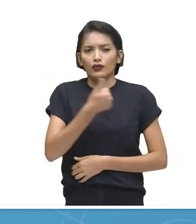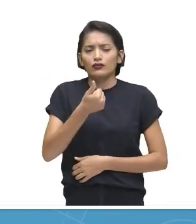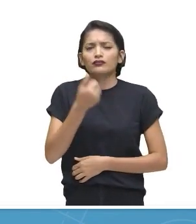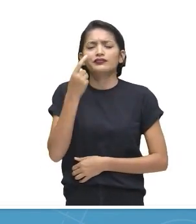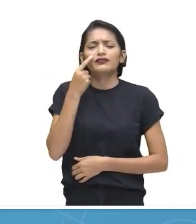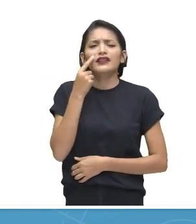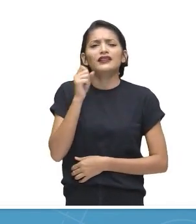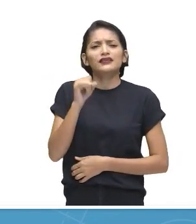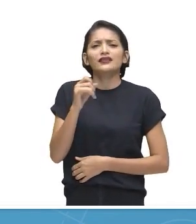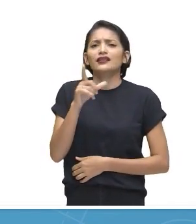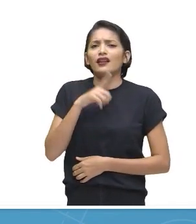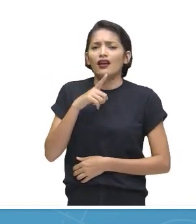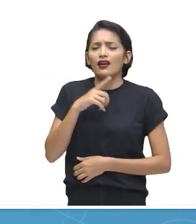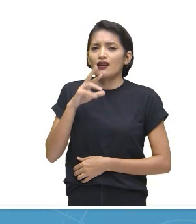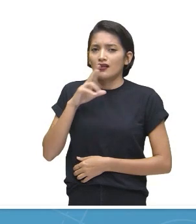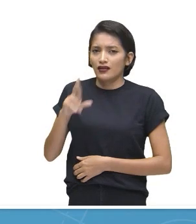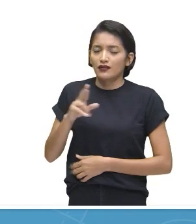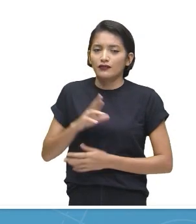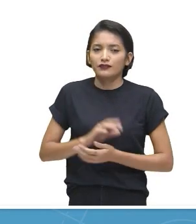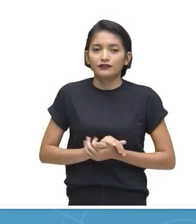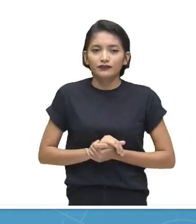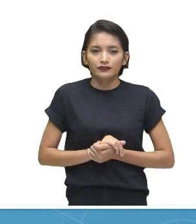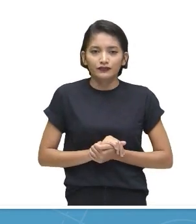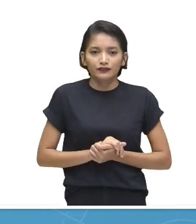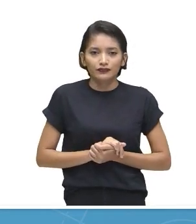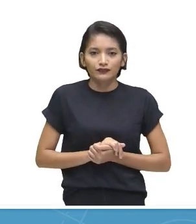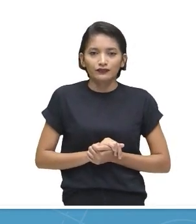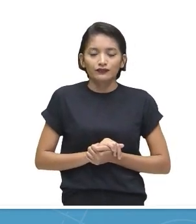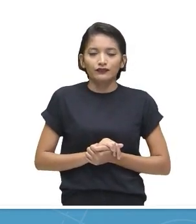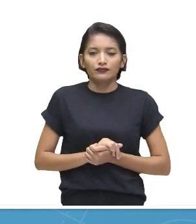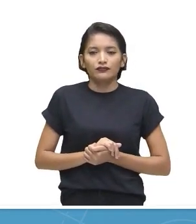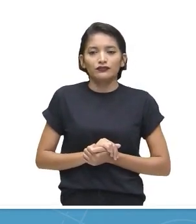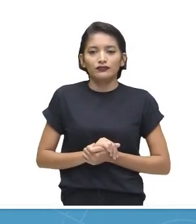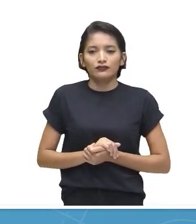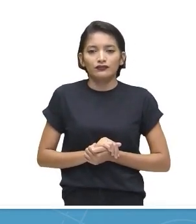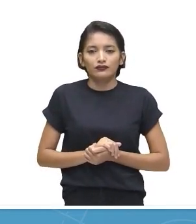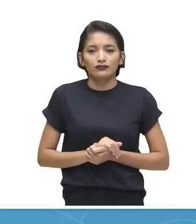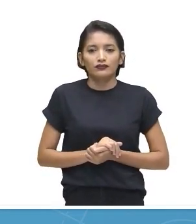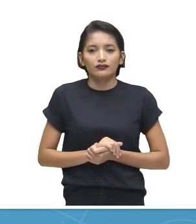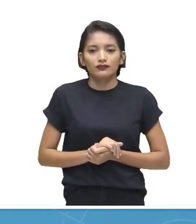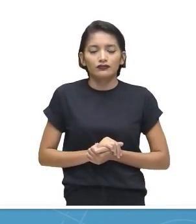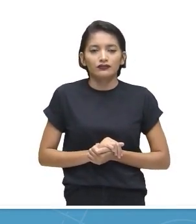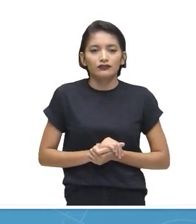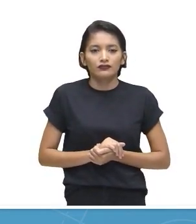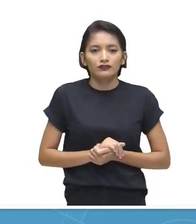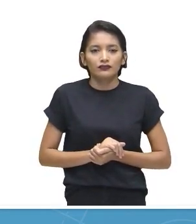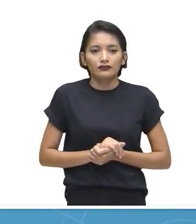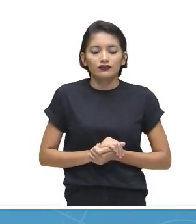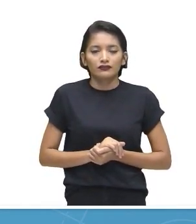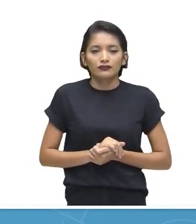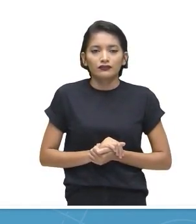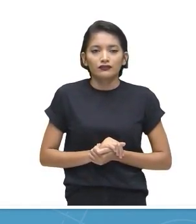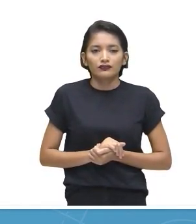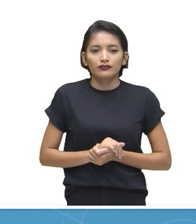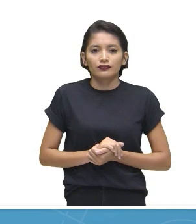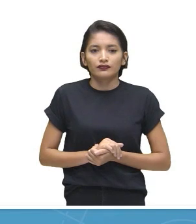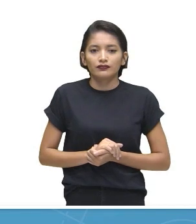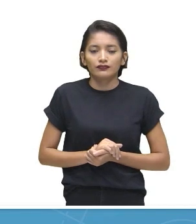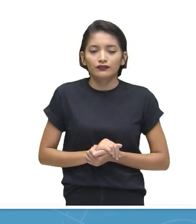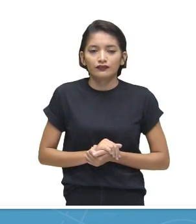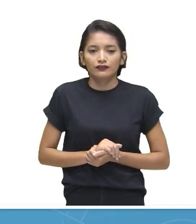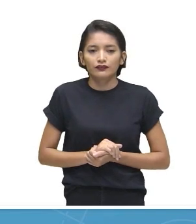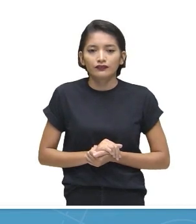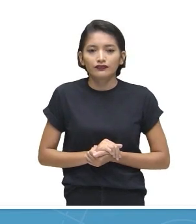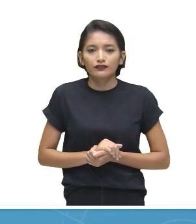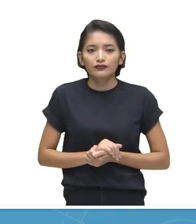temos respostas aí no chat da nossa questão 1. Alguém respondeu aí para a gente a nossa questão de número 1? Vamos ver aí se nós